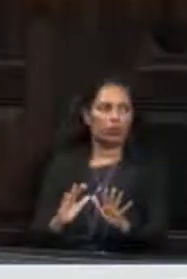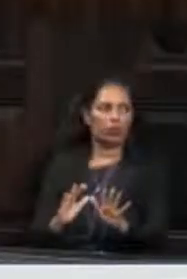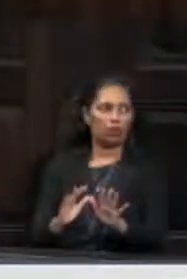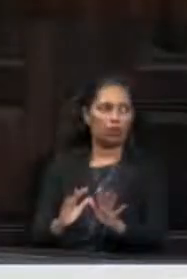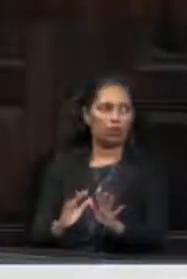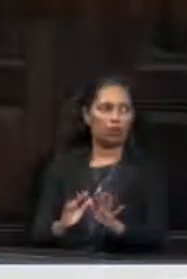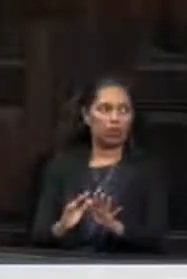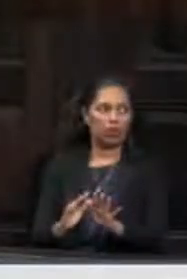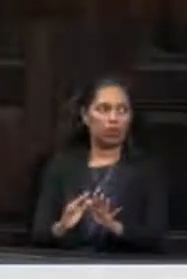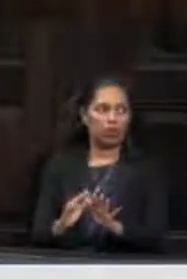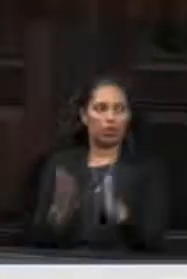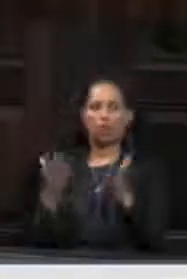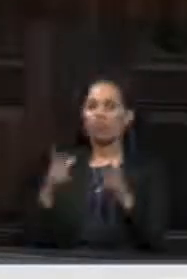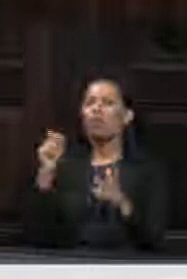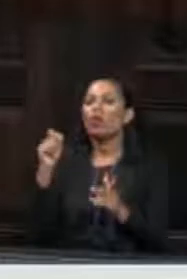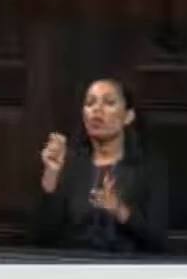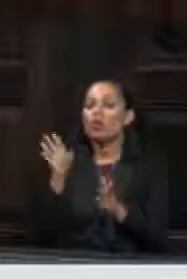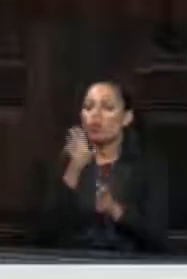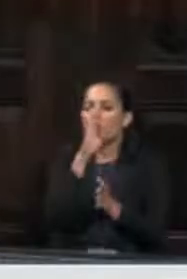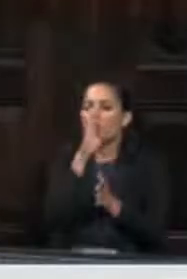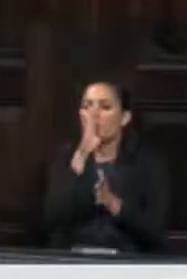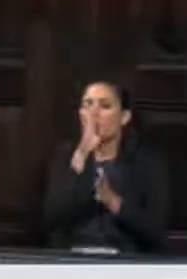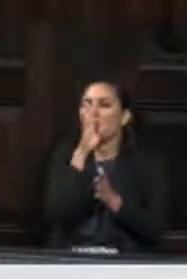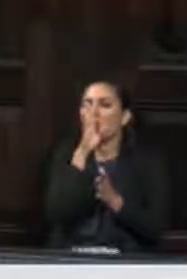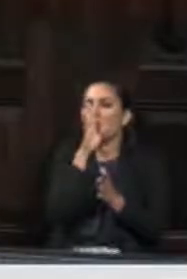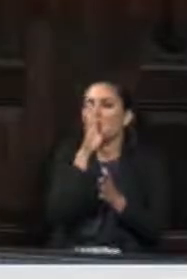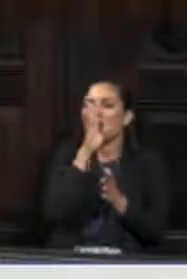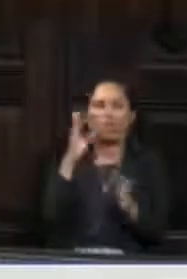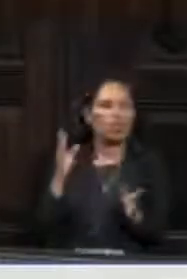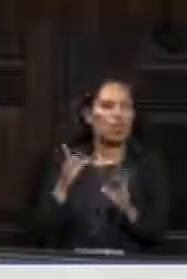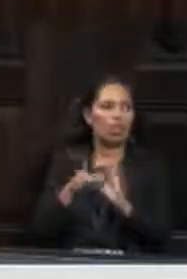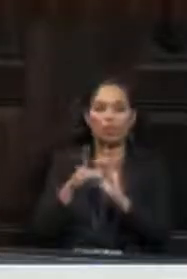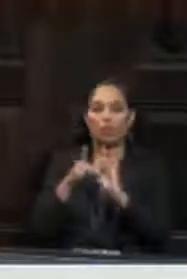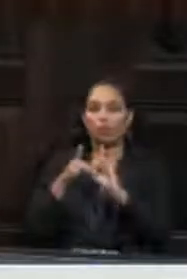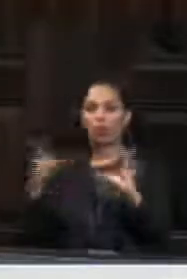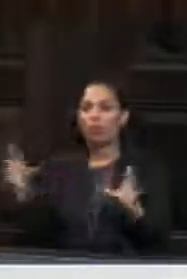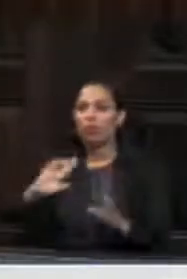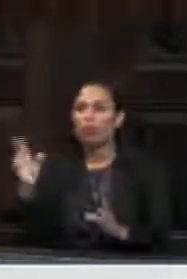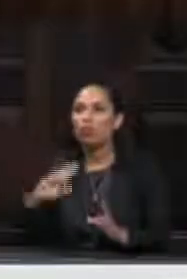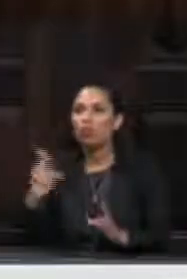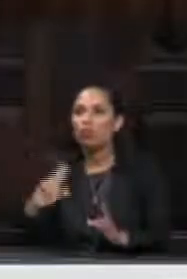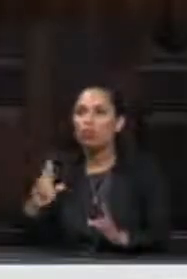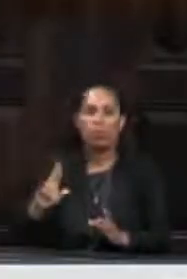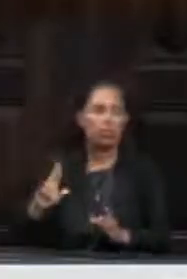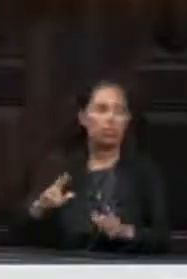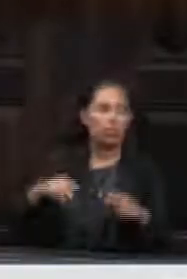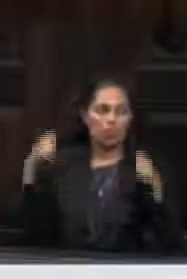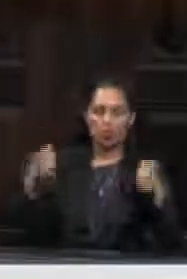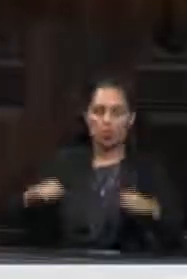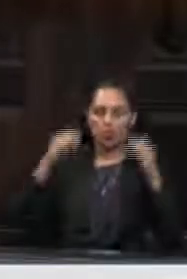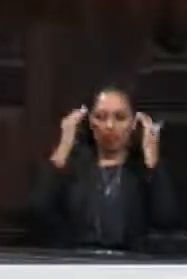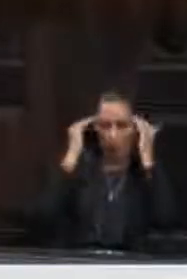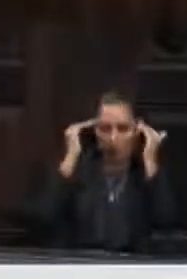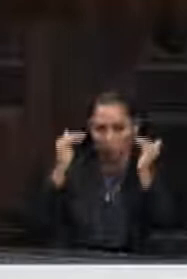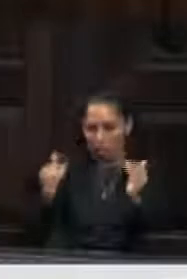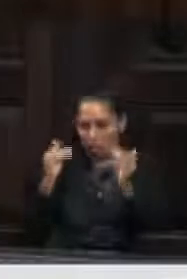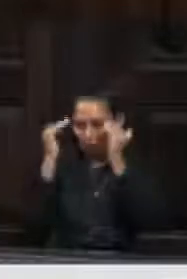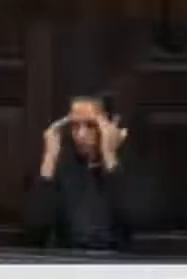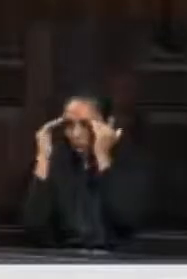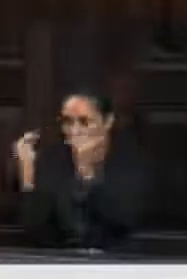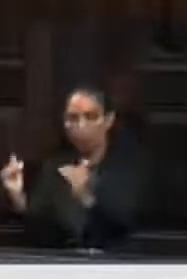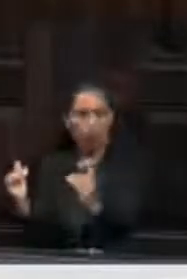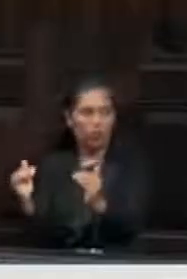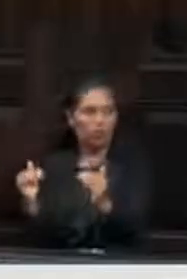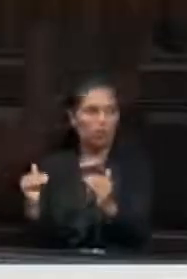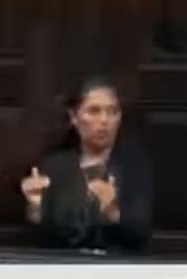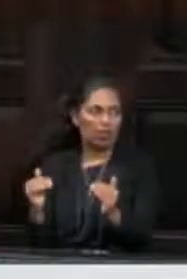fazer é calar a nossa boca. A liberdade religiosa deve ser respeitada. E detalhe, isso